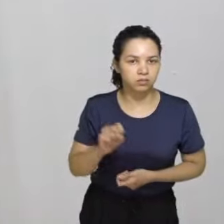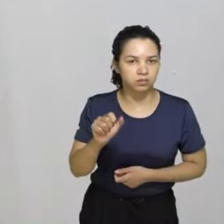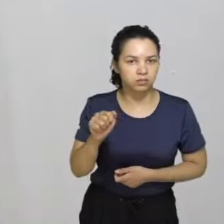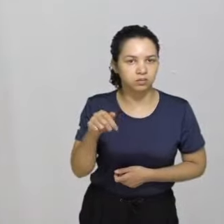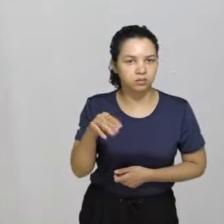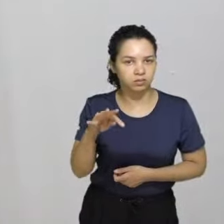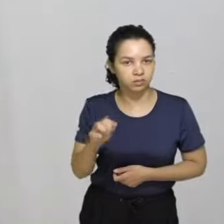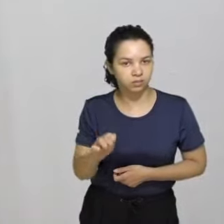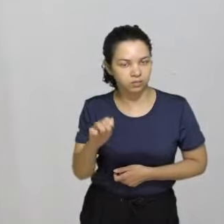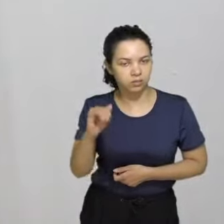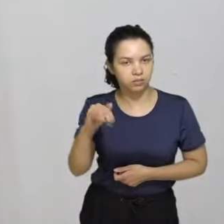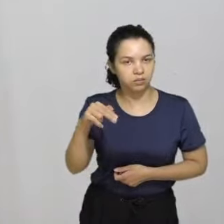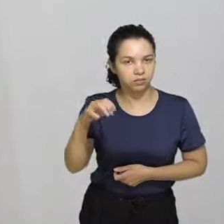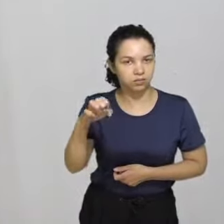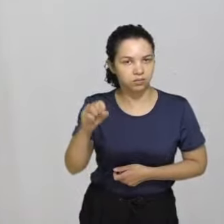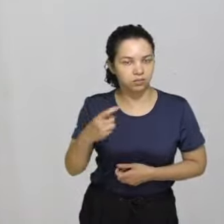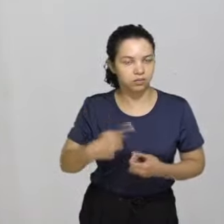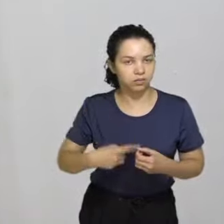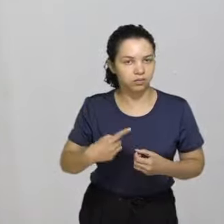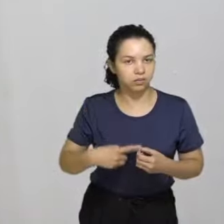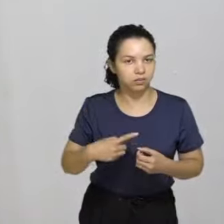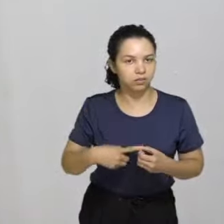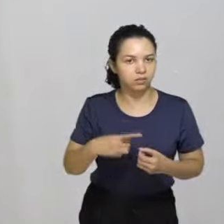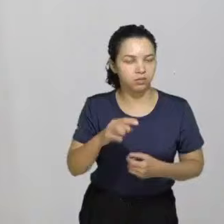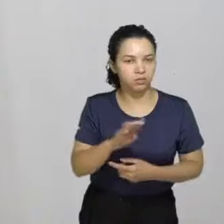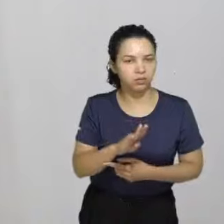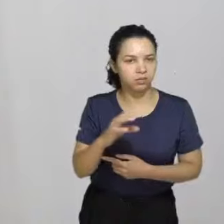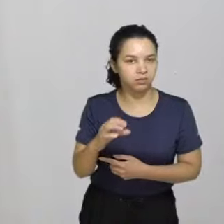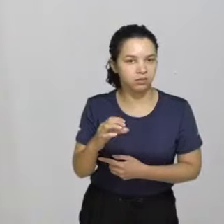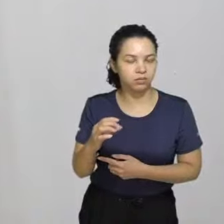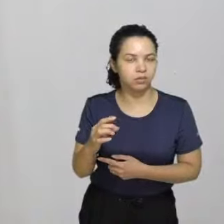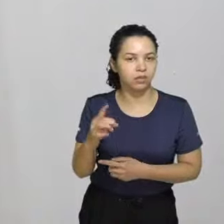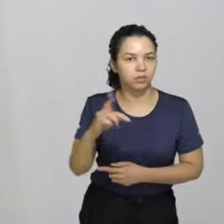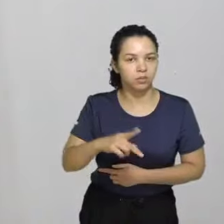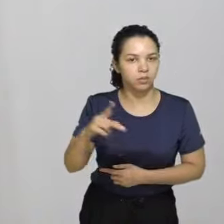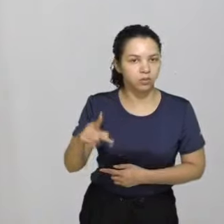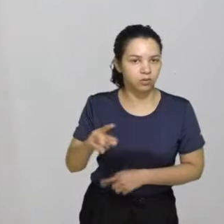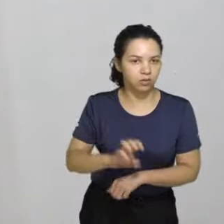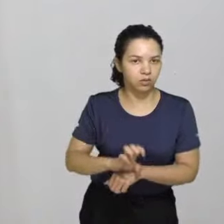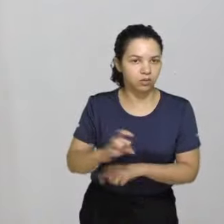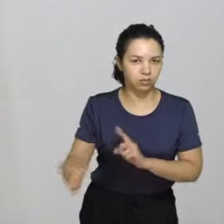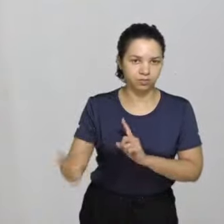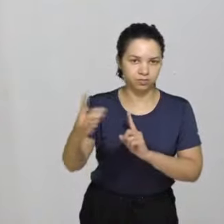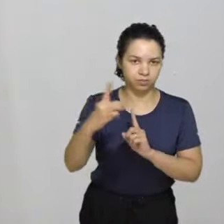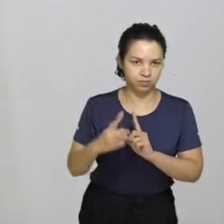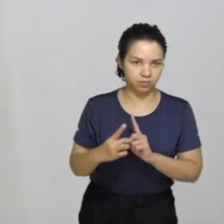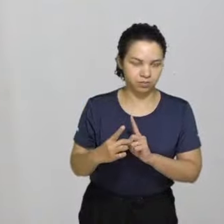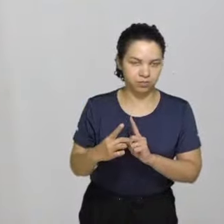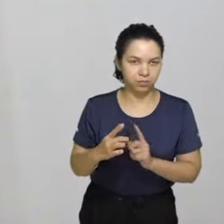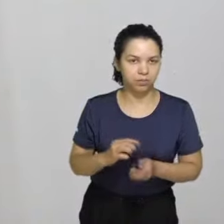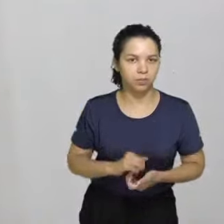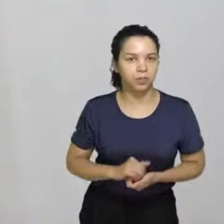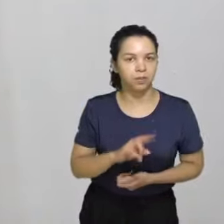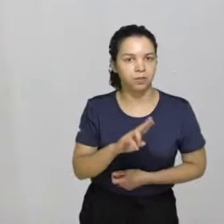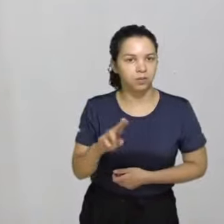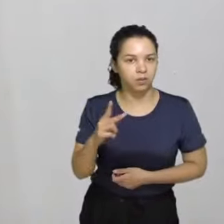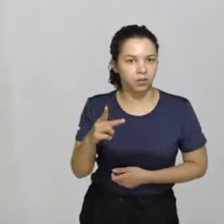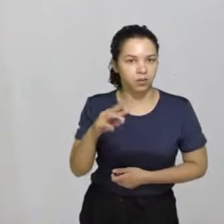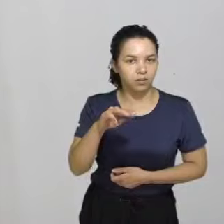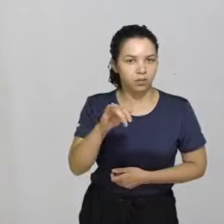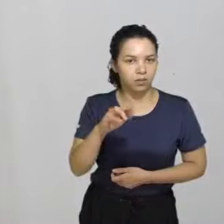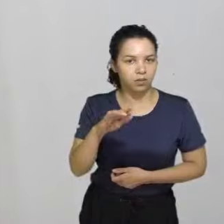Camboriú e fui abordado por uma professora do estado. Primeiro nome dela é Maria.